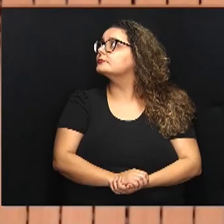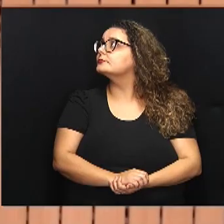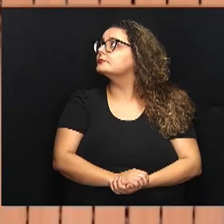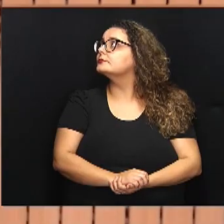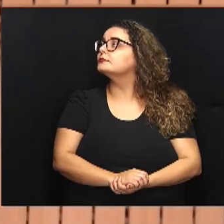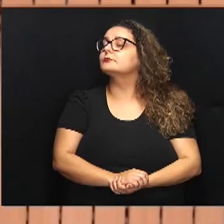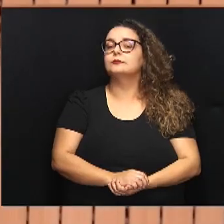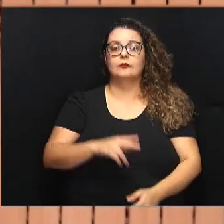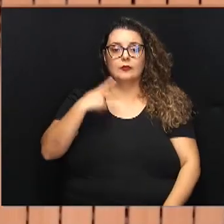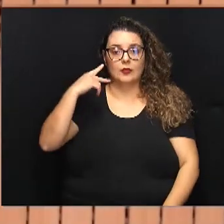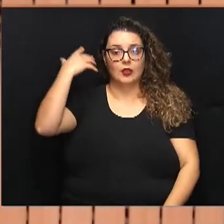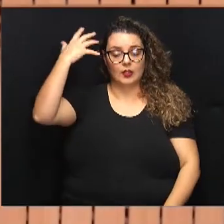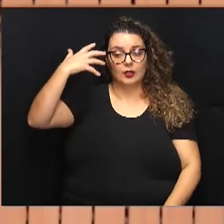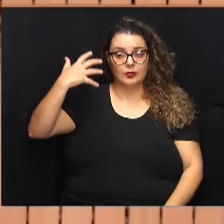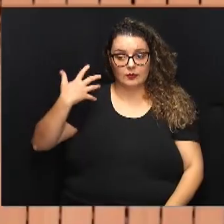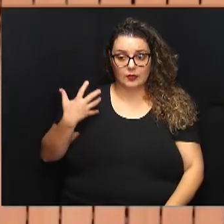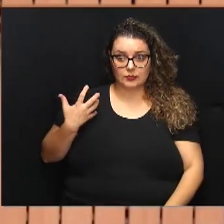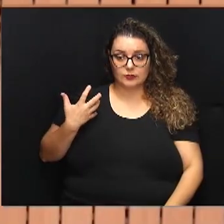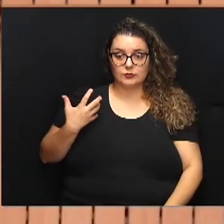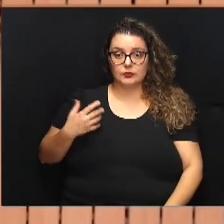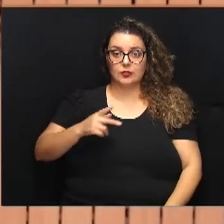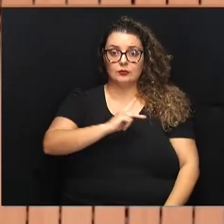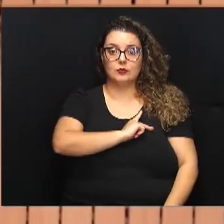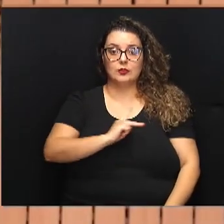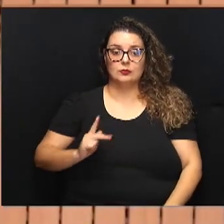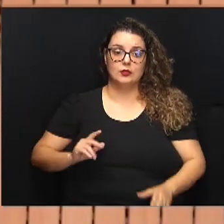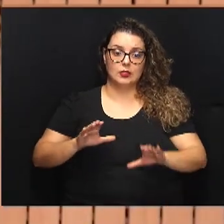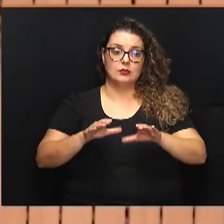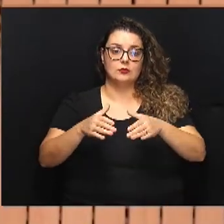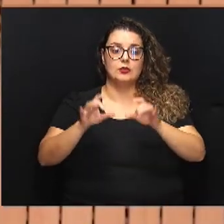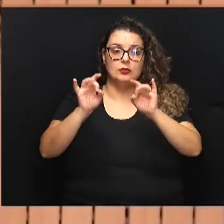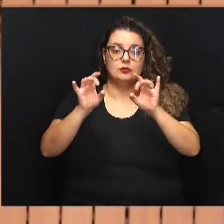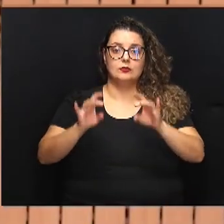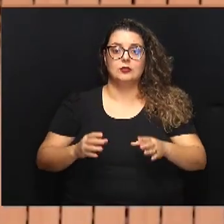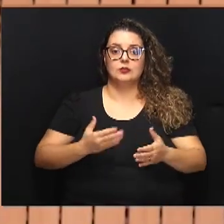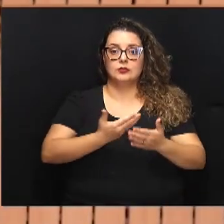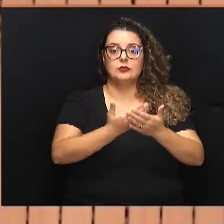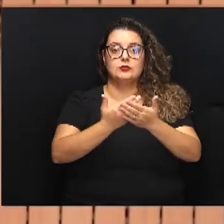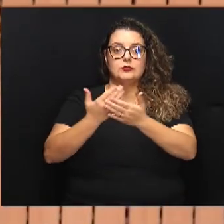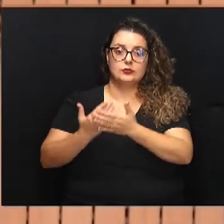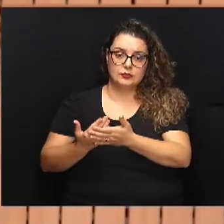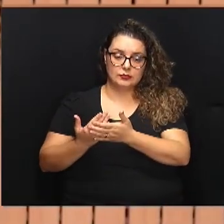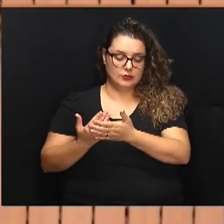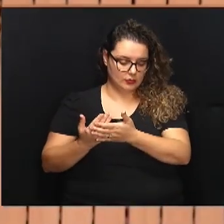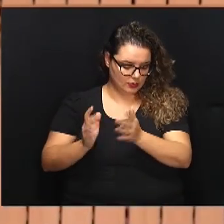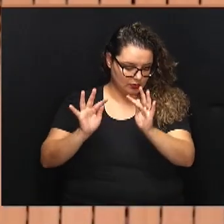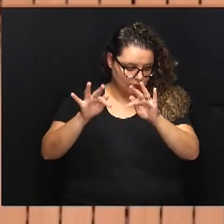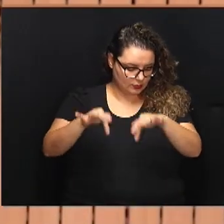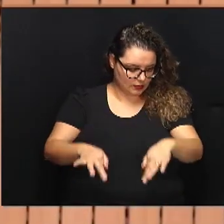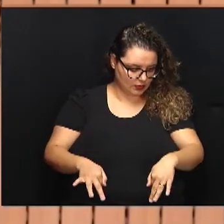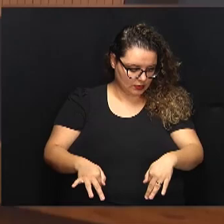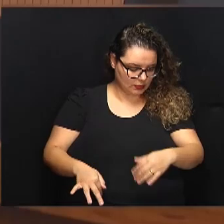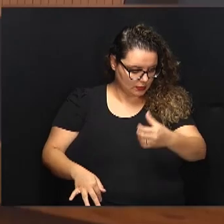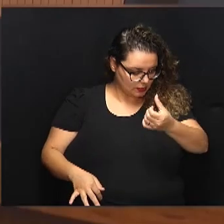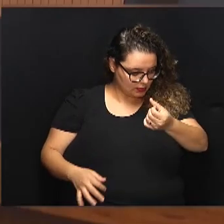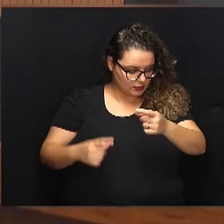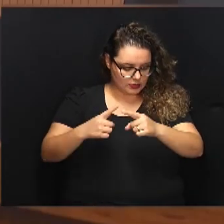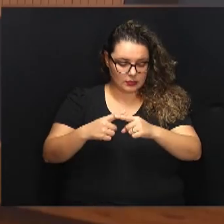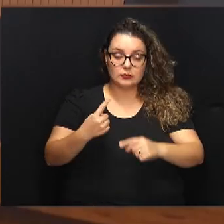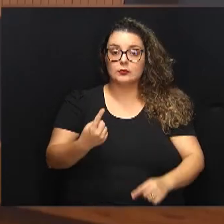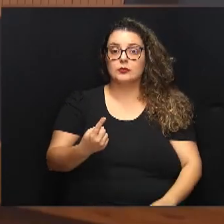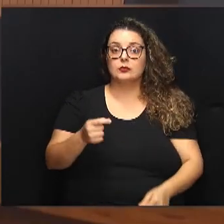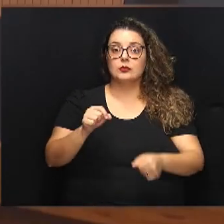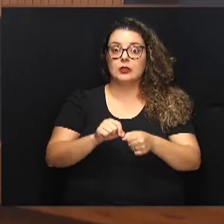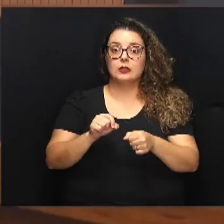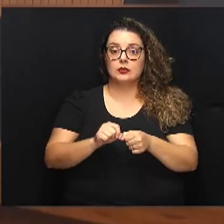A vereadora Guida Calisto, presidente da Comissão Especial de Estudos sobre o fim da escala 6x1,